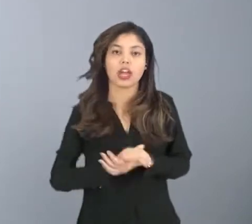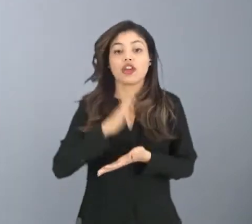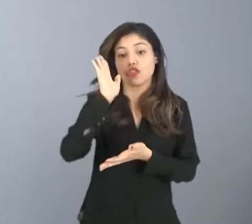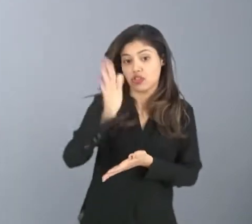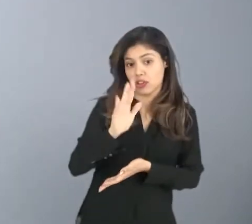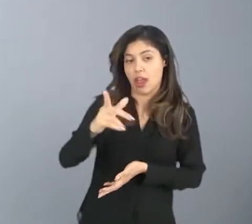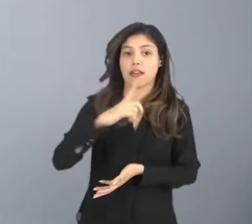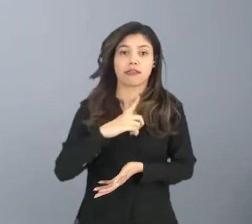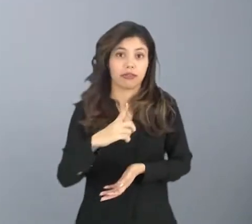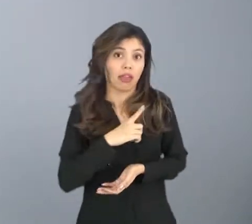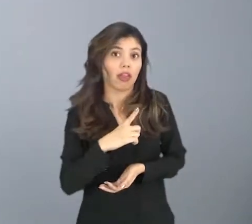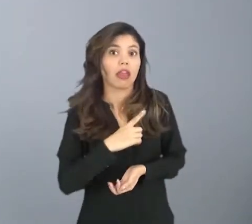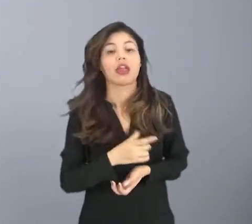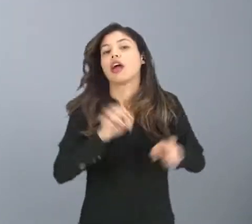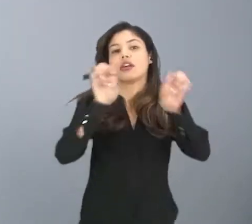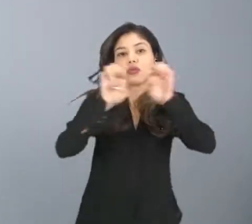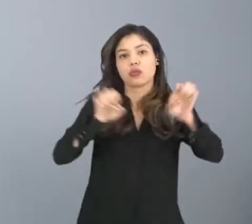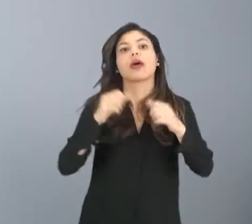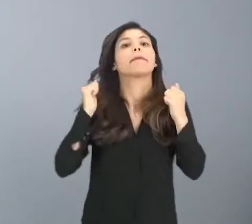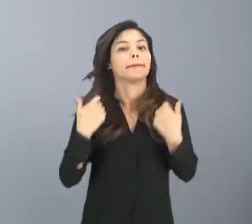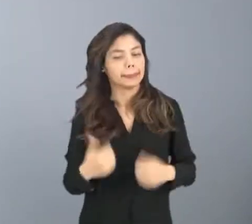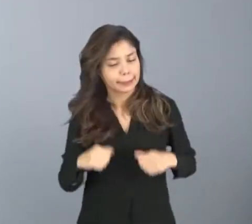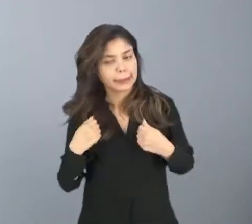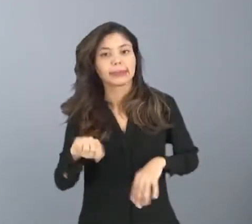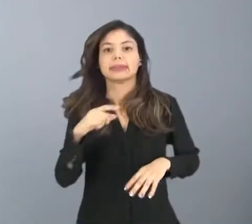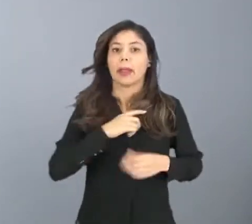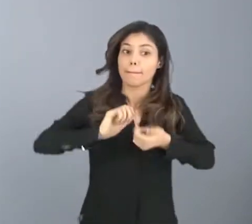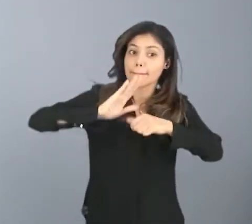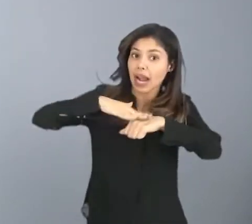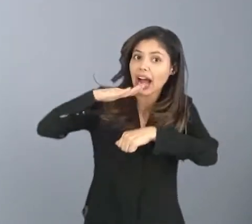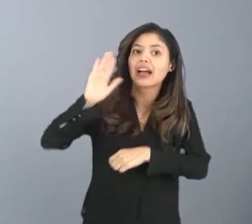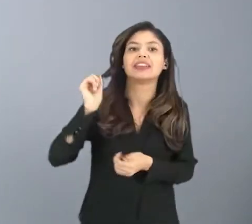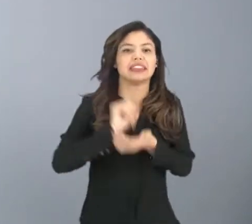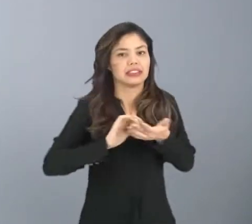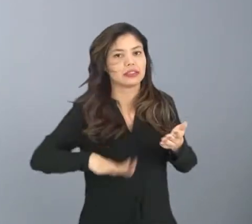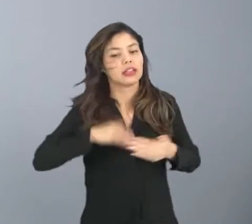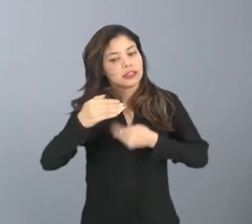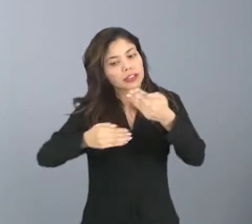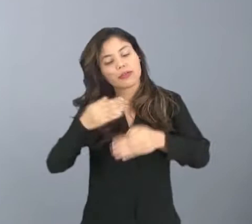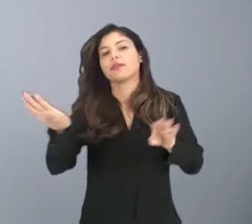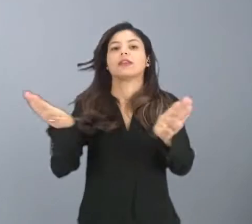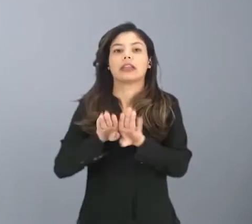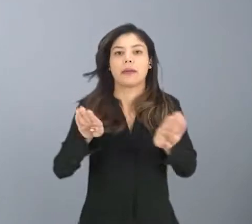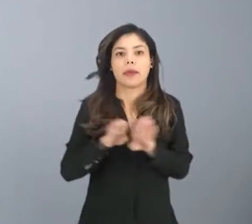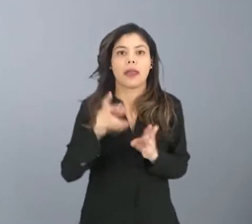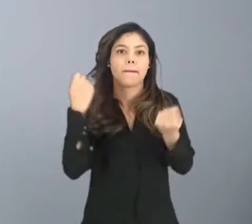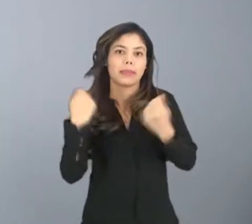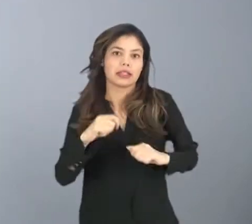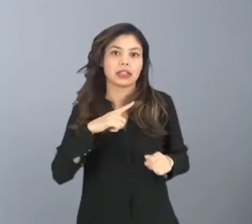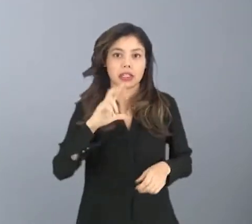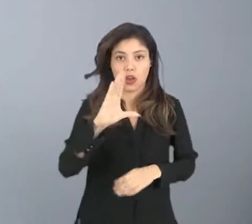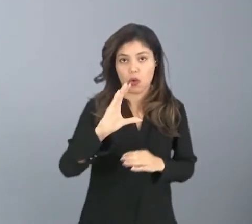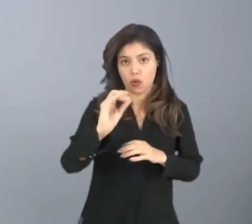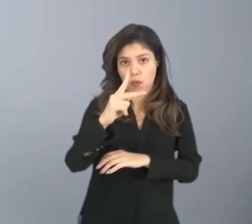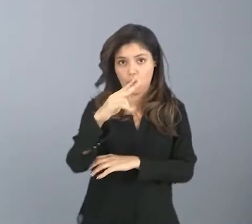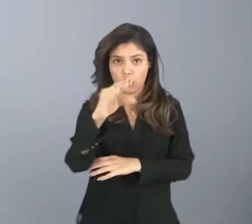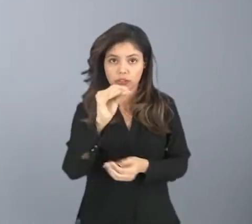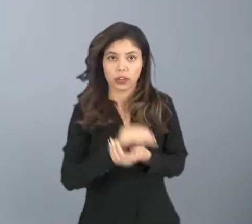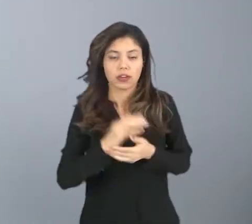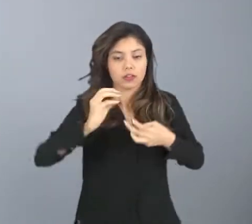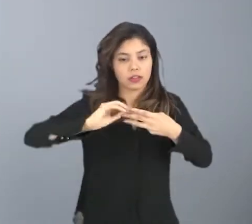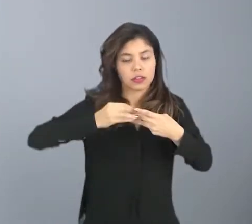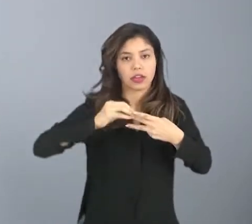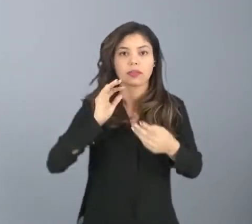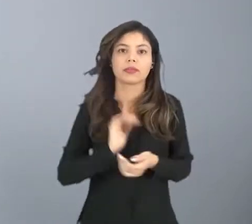seres que são mais complexos, que precisam ter mais atividades sendo desempenhadas, eles vão ser compostos de células que a gente chama